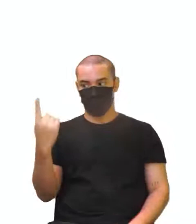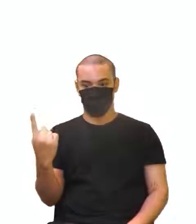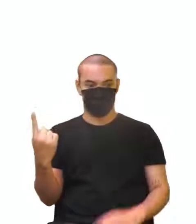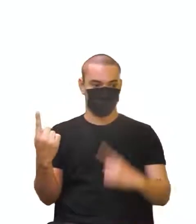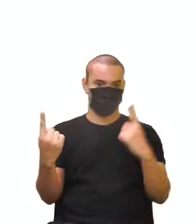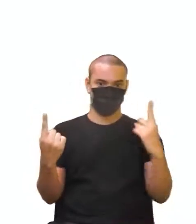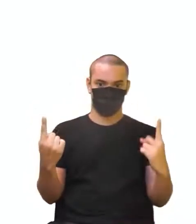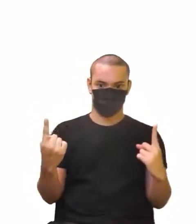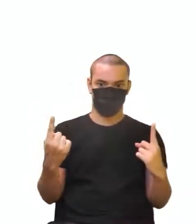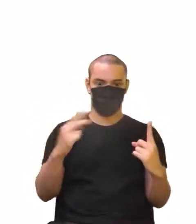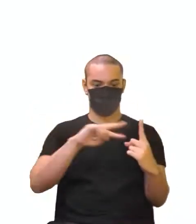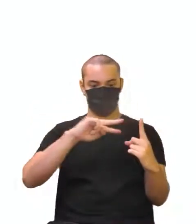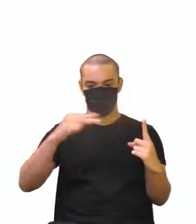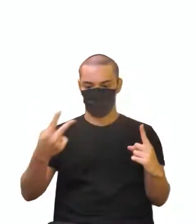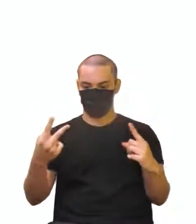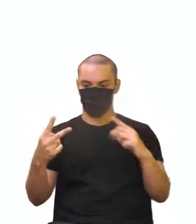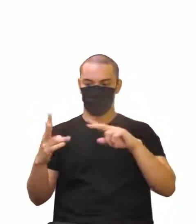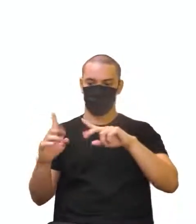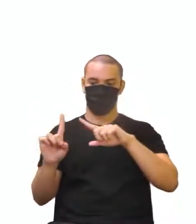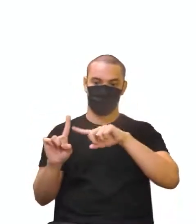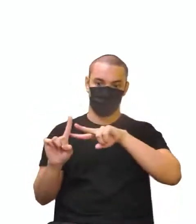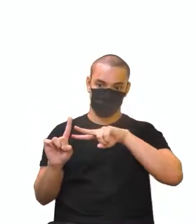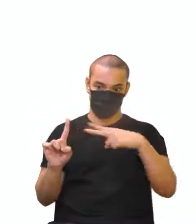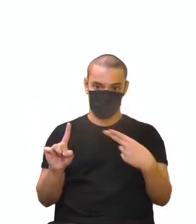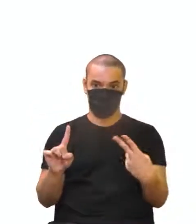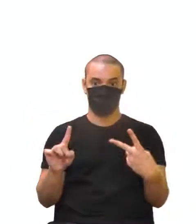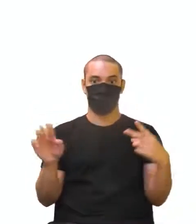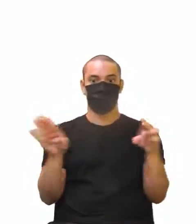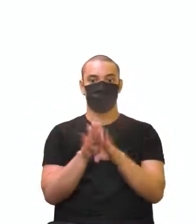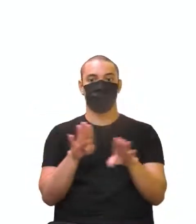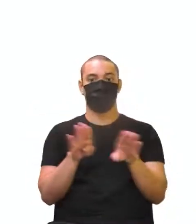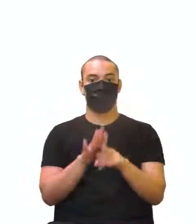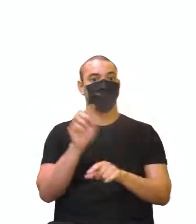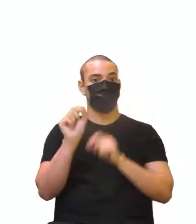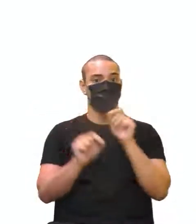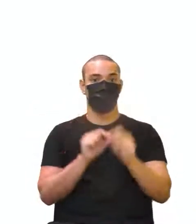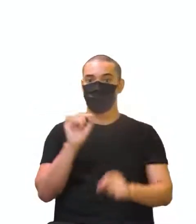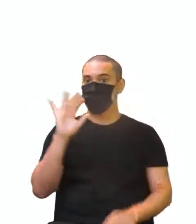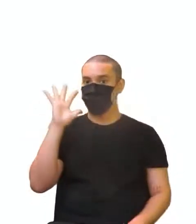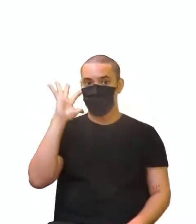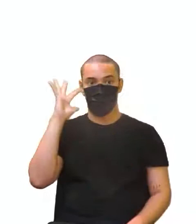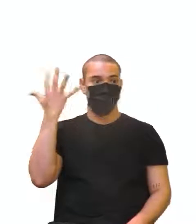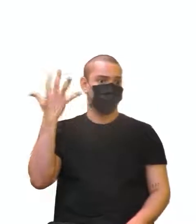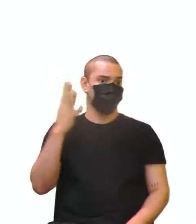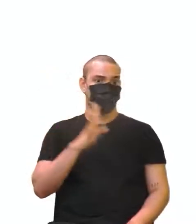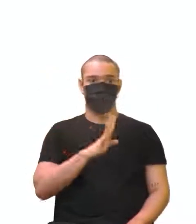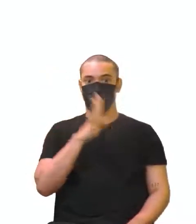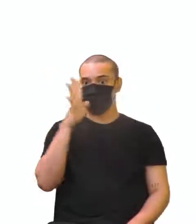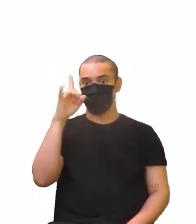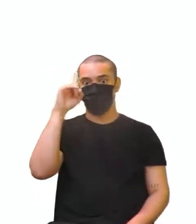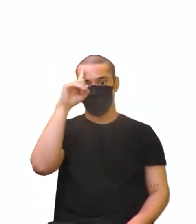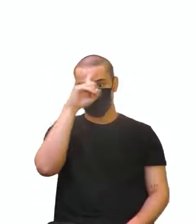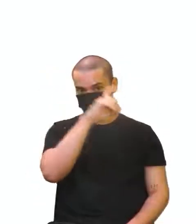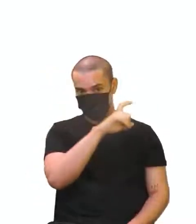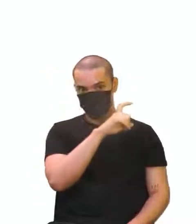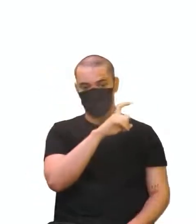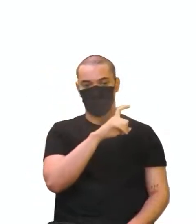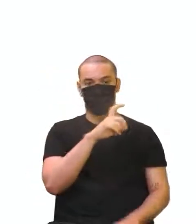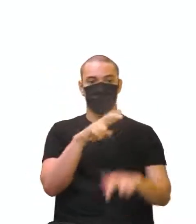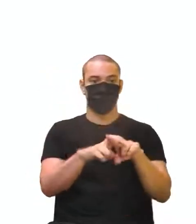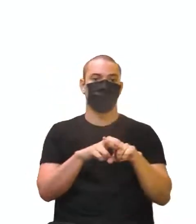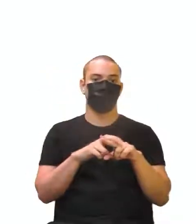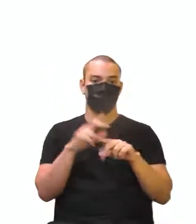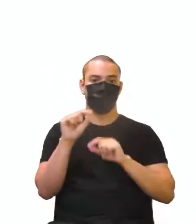outro alelo de um par de genes também é um evento aleatório, tá? Então, eu